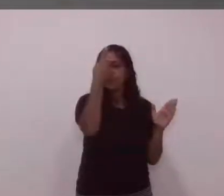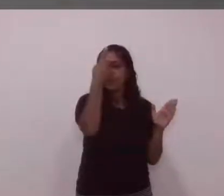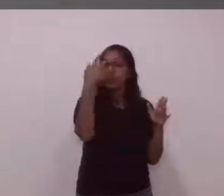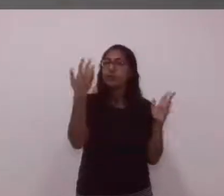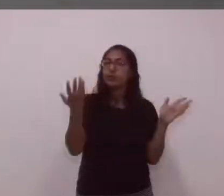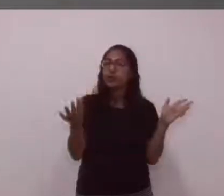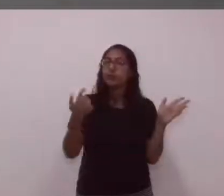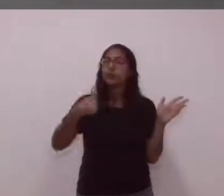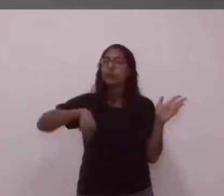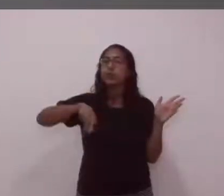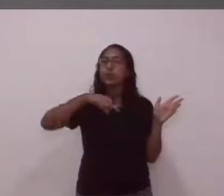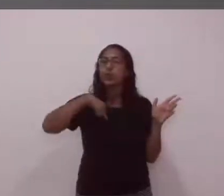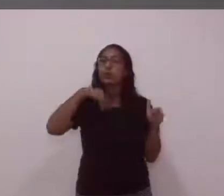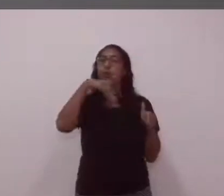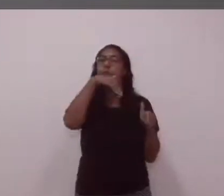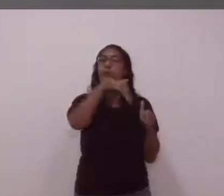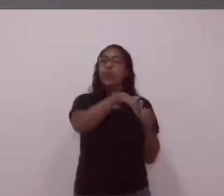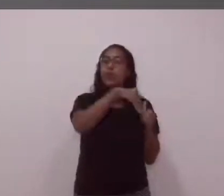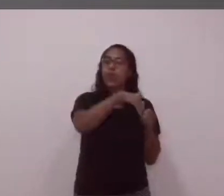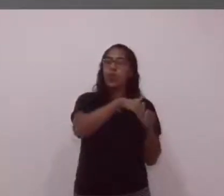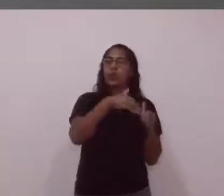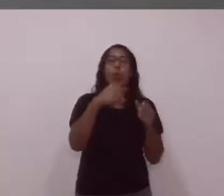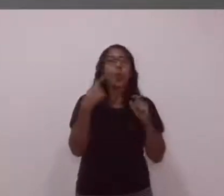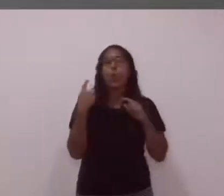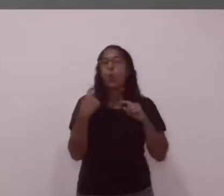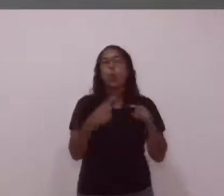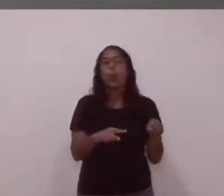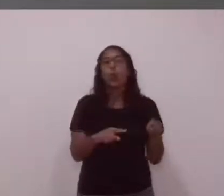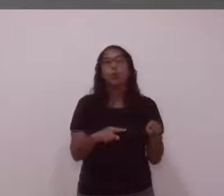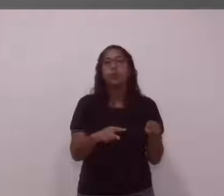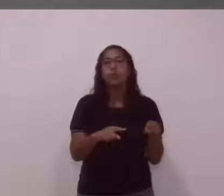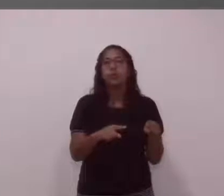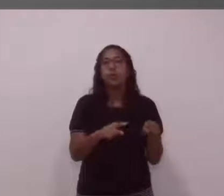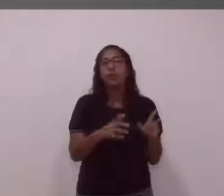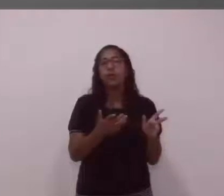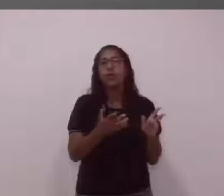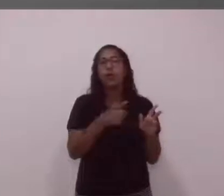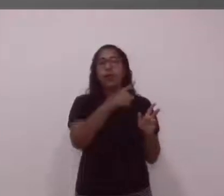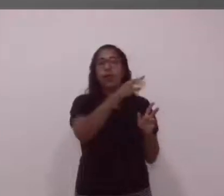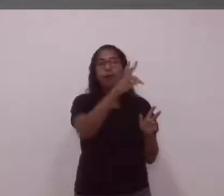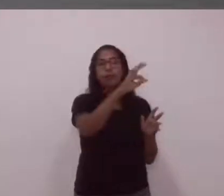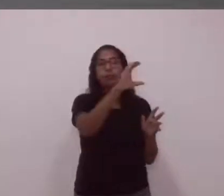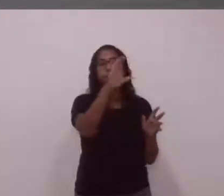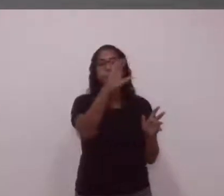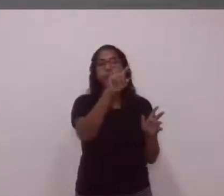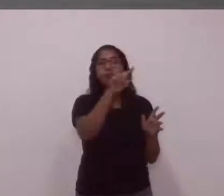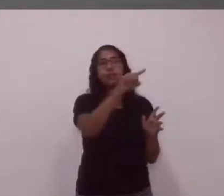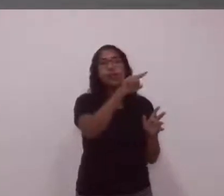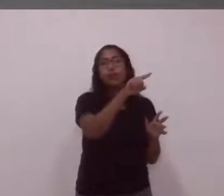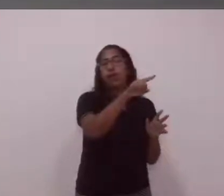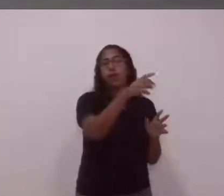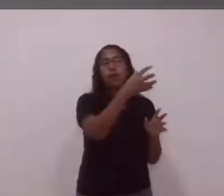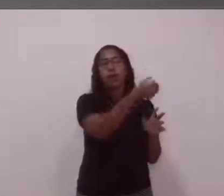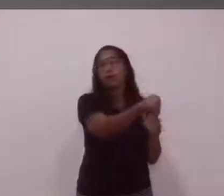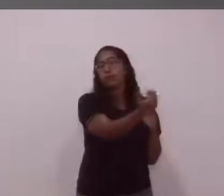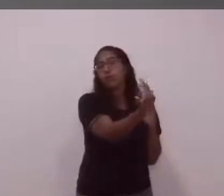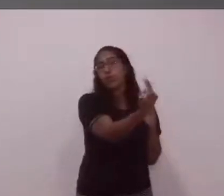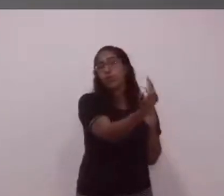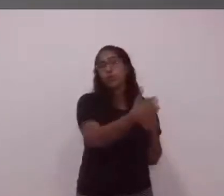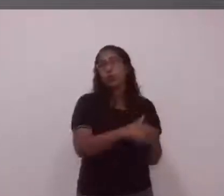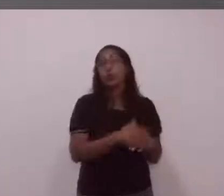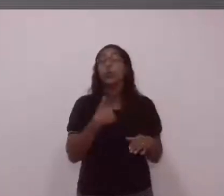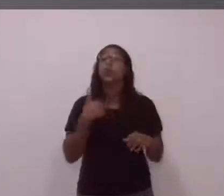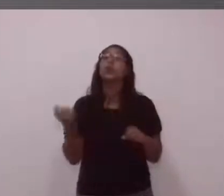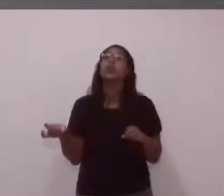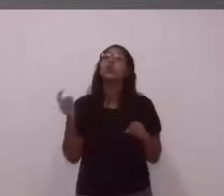votamos na segunda-feira e eu fui contra e aprovei as contas porque assim o Tribunal fez então eu tenho a humildade de voltar aqui